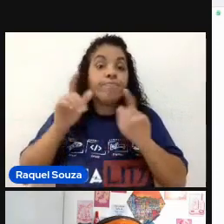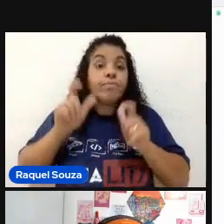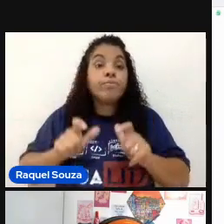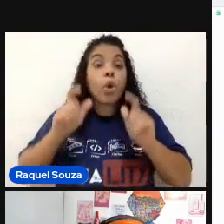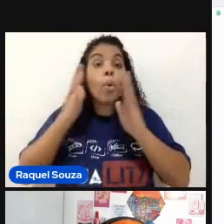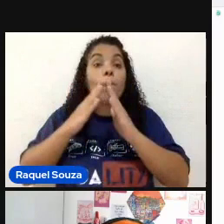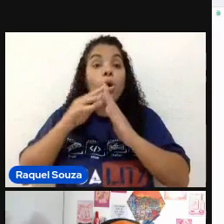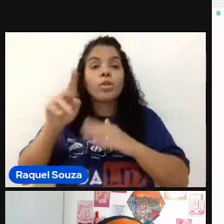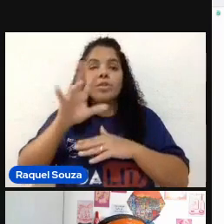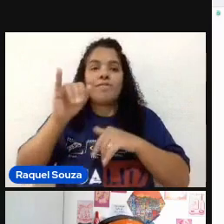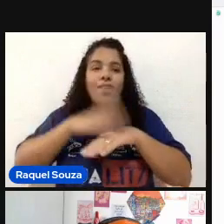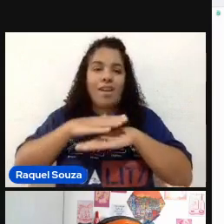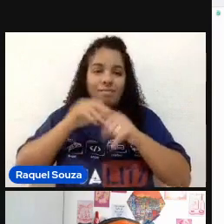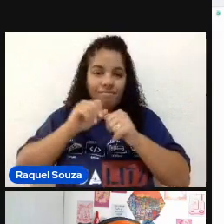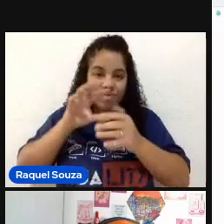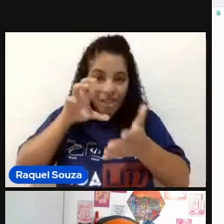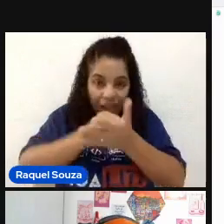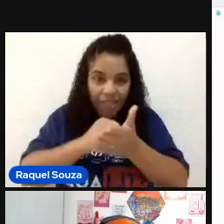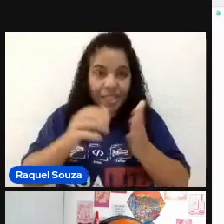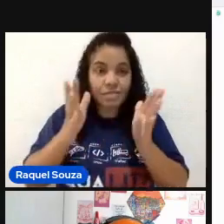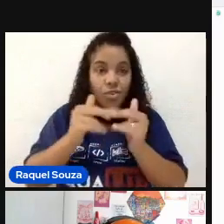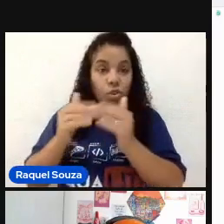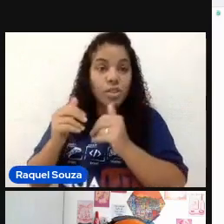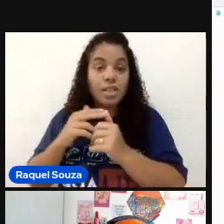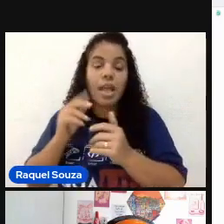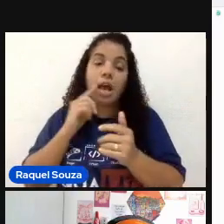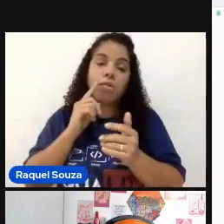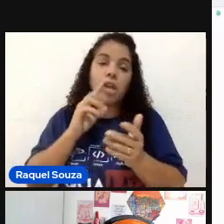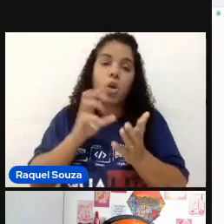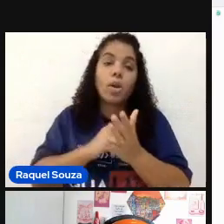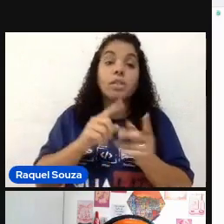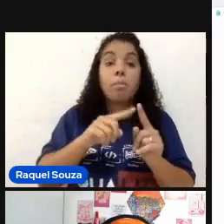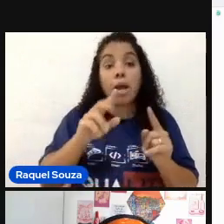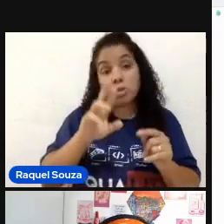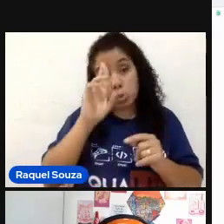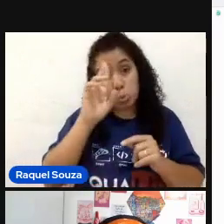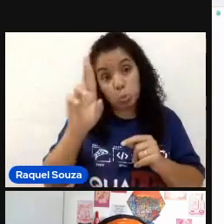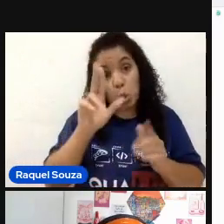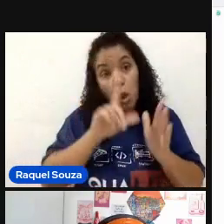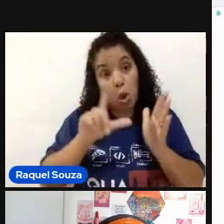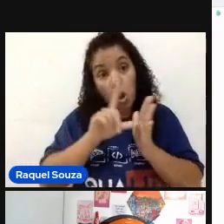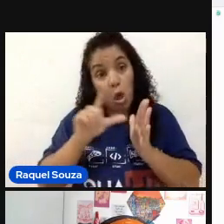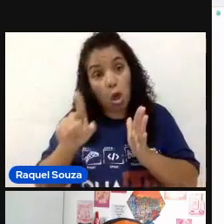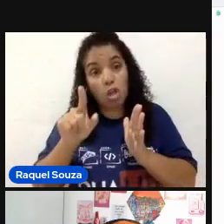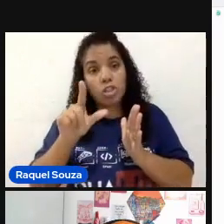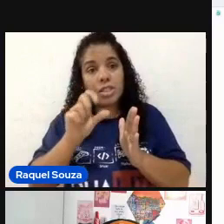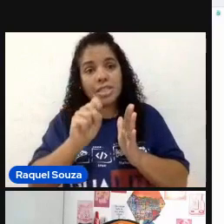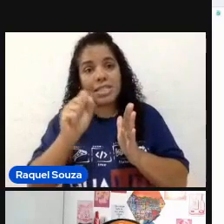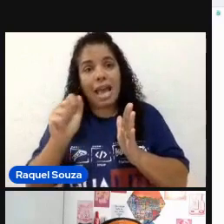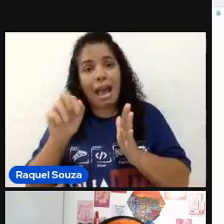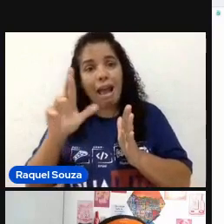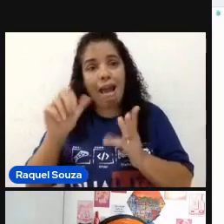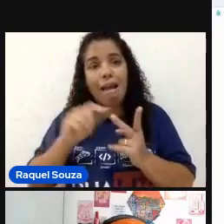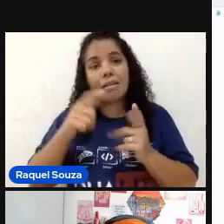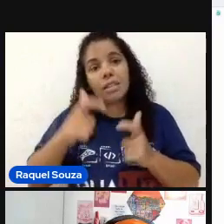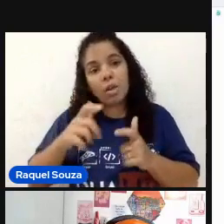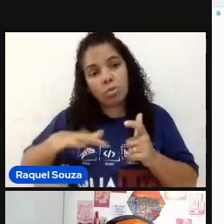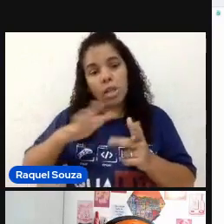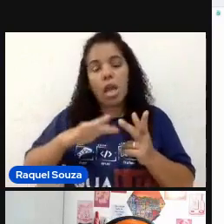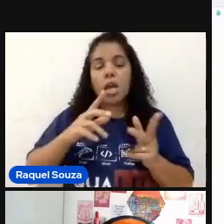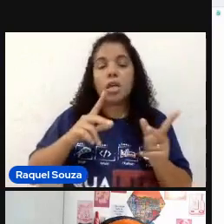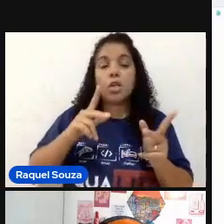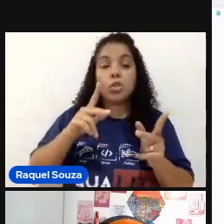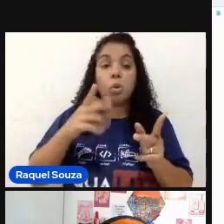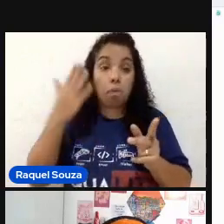vai realizar esse cadastro e solicitar essa coleta. Mas pode ser o dono da loja ali no Saara, que é um centro popular comercial aqui do